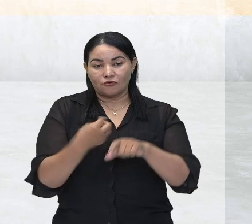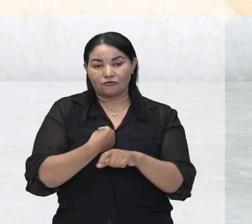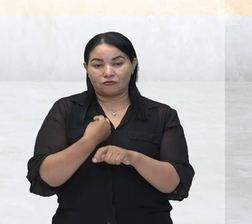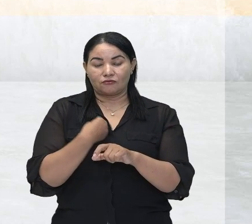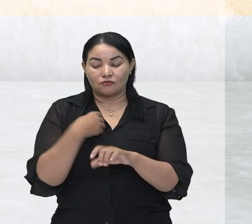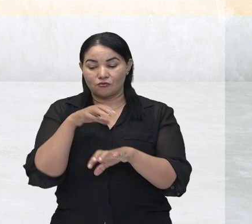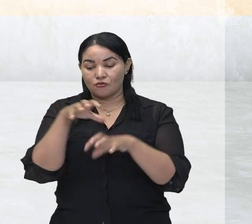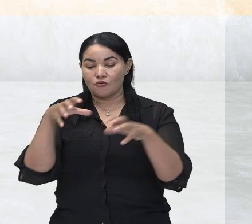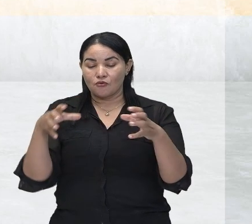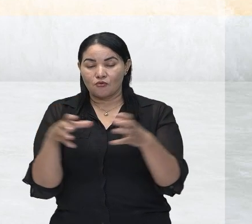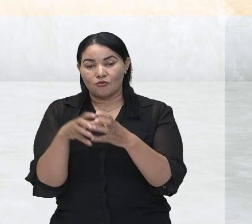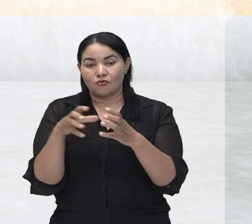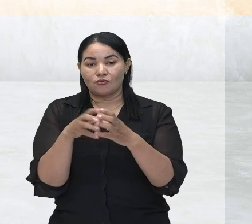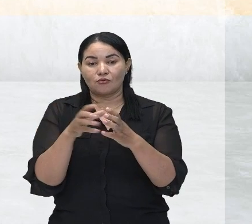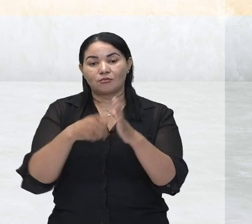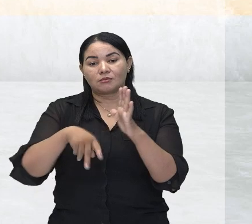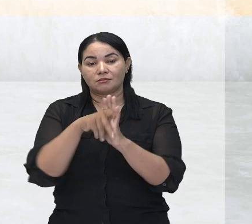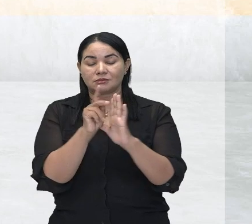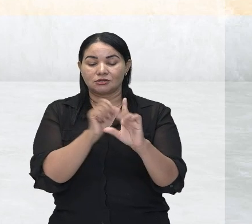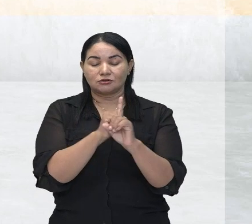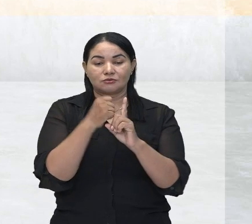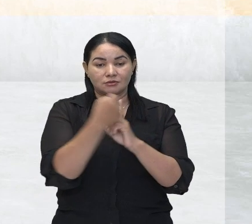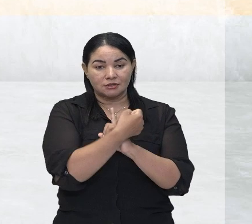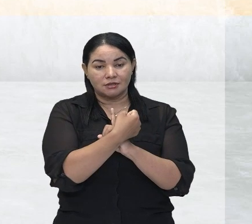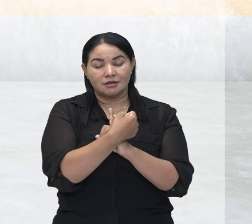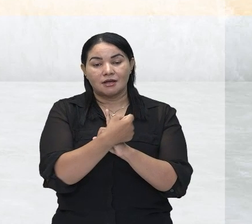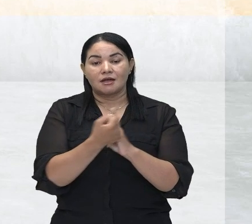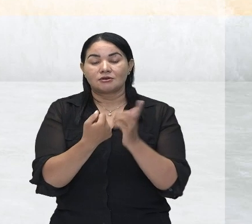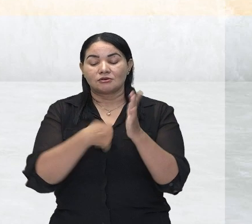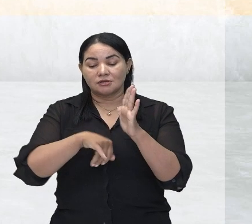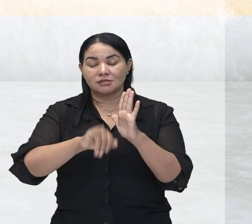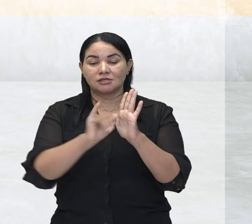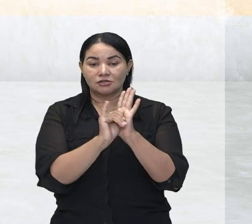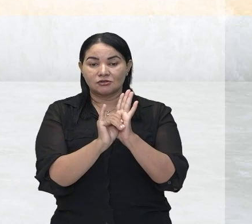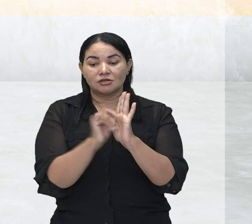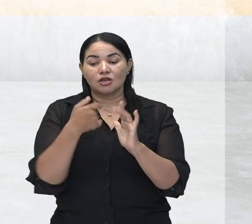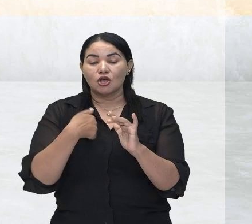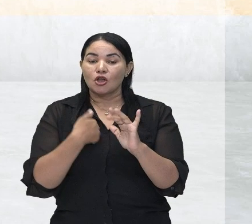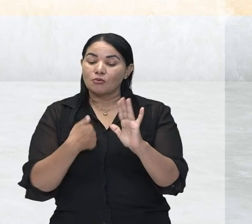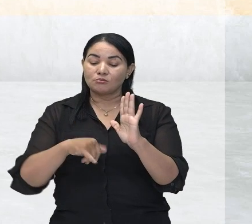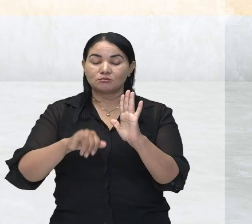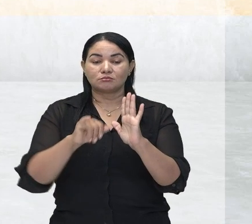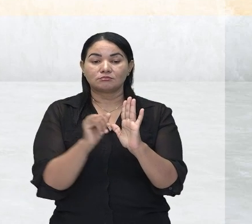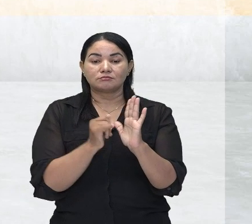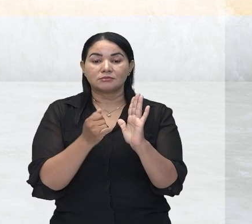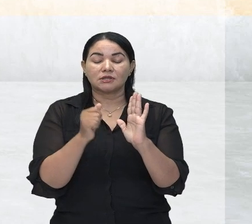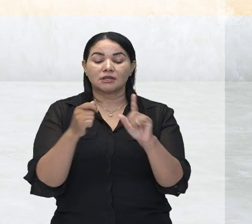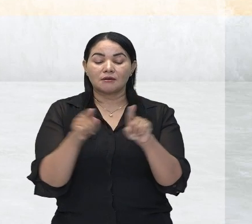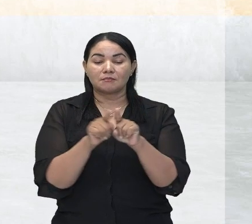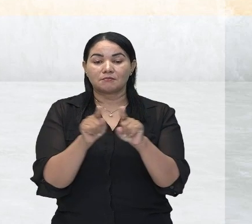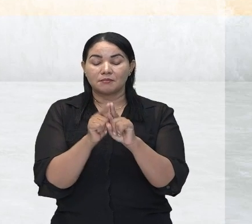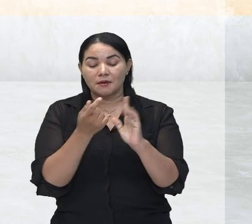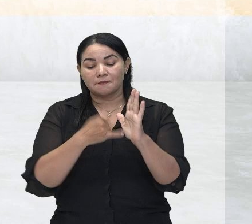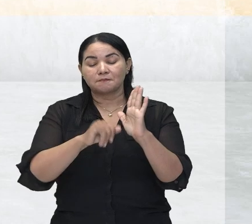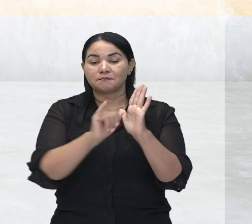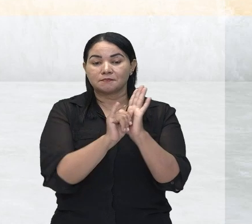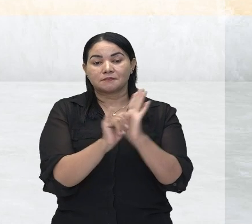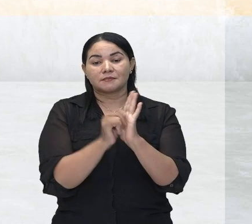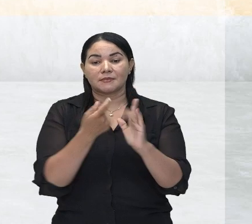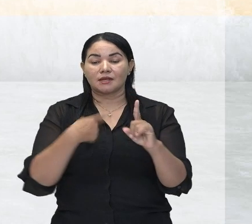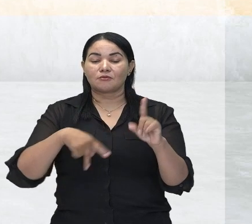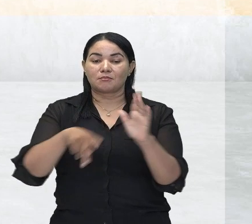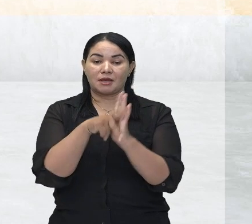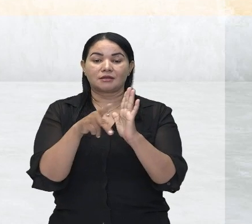grupo social. Então, ali eu tenho uma identidade, eu me identifico com aquele grupo social. Eu tenho